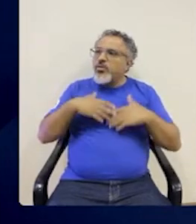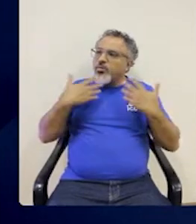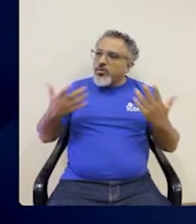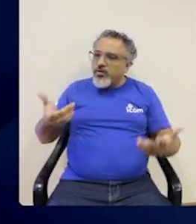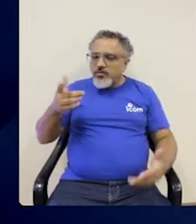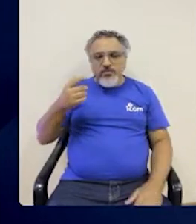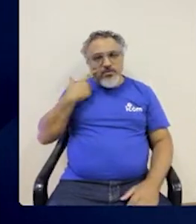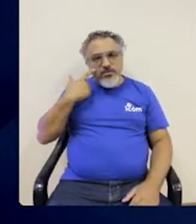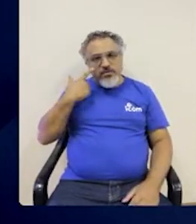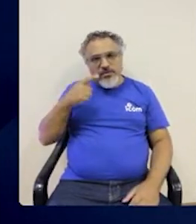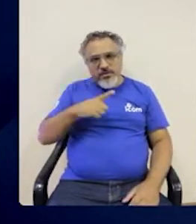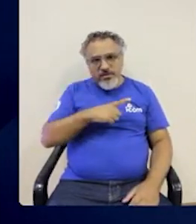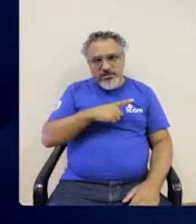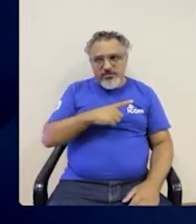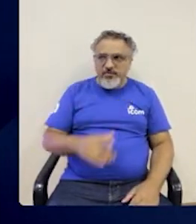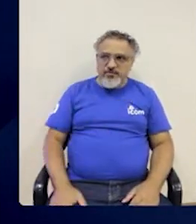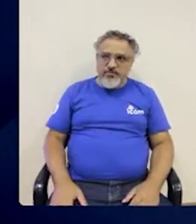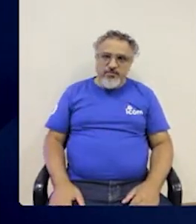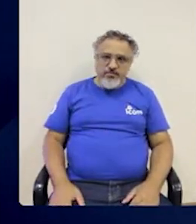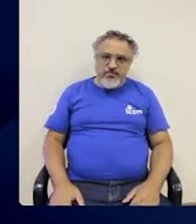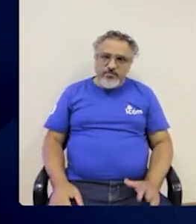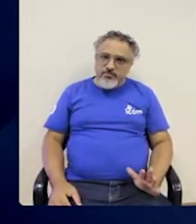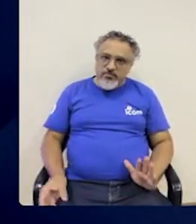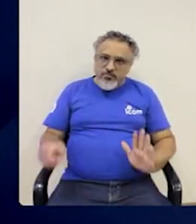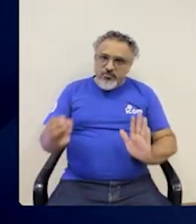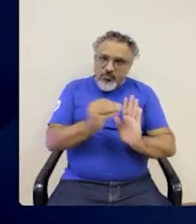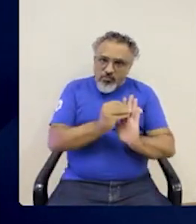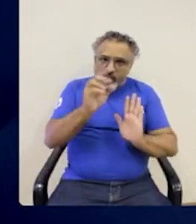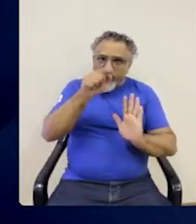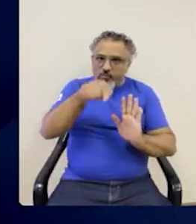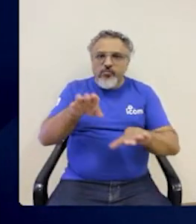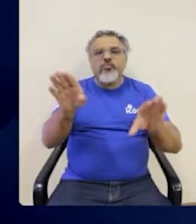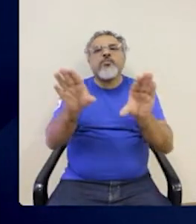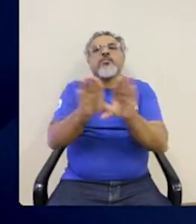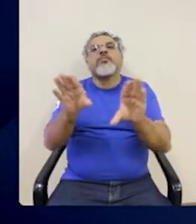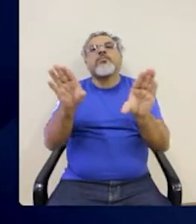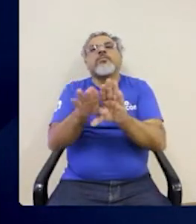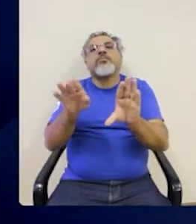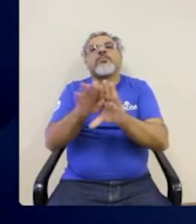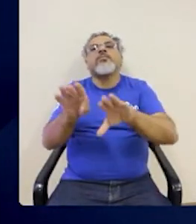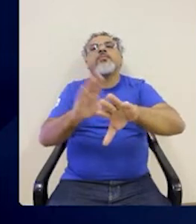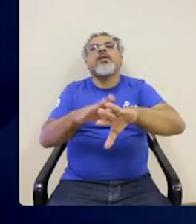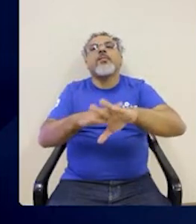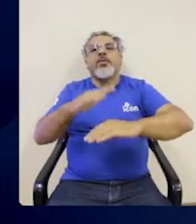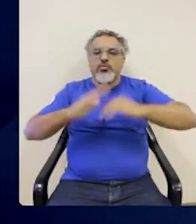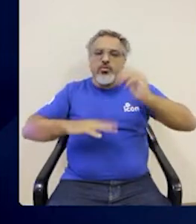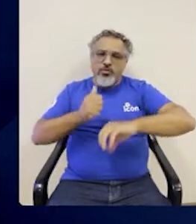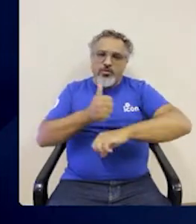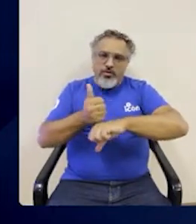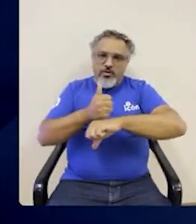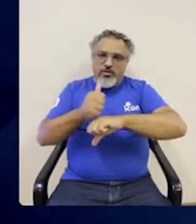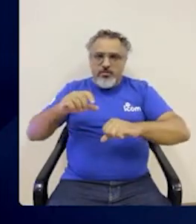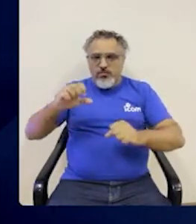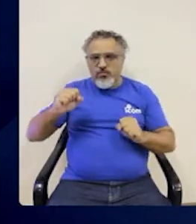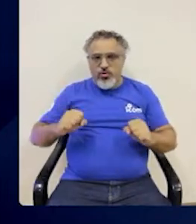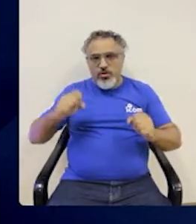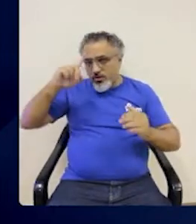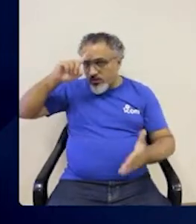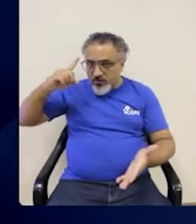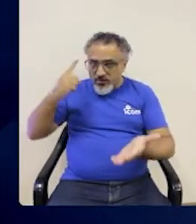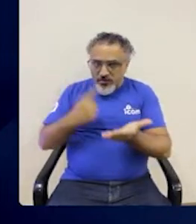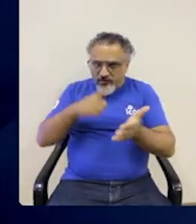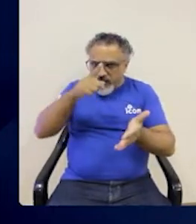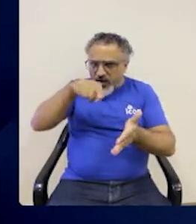tem disso, né? E aí a gente coloca um pouco disso e também coloca isso na mão do profissional, esse poder de decisão, né? Faça o